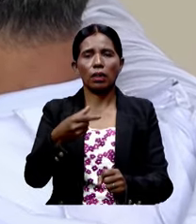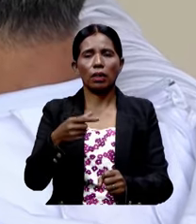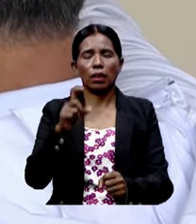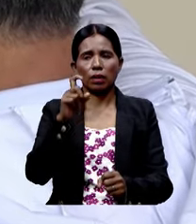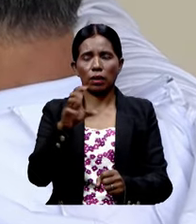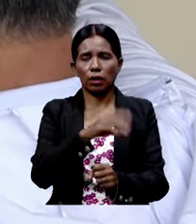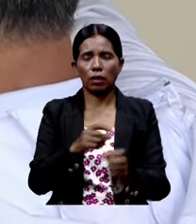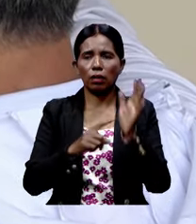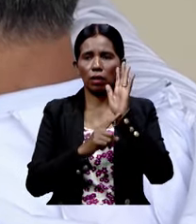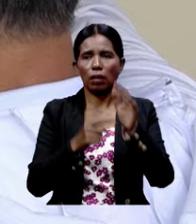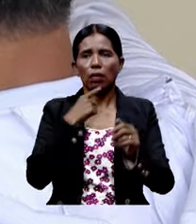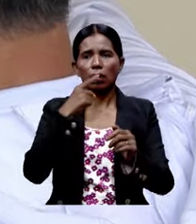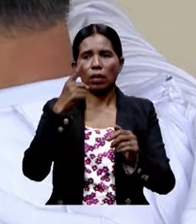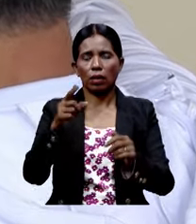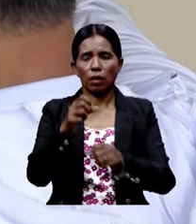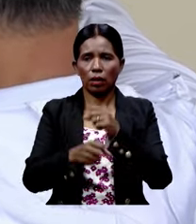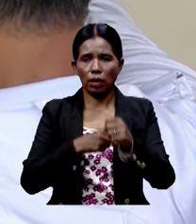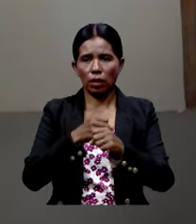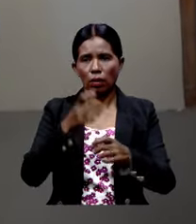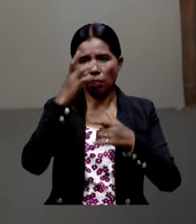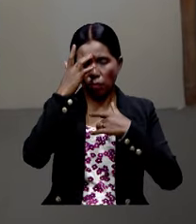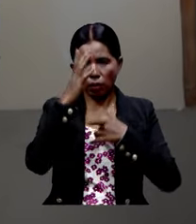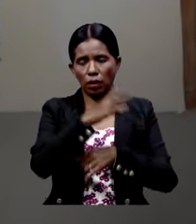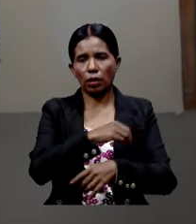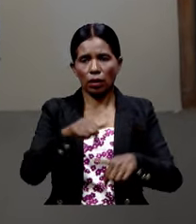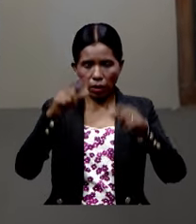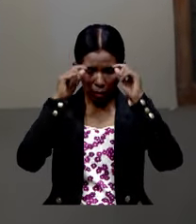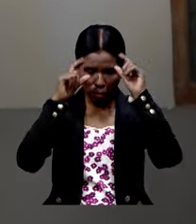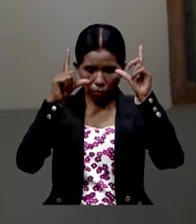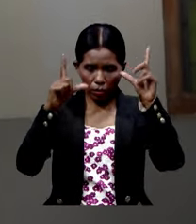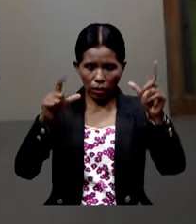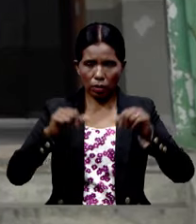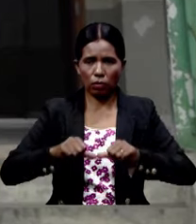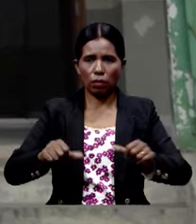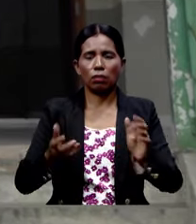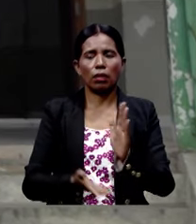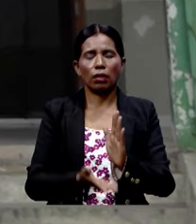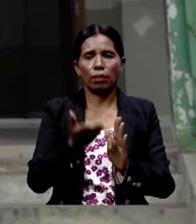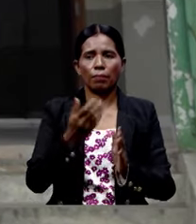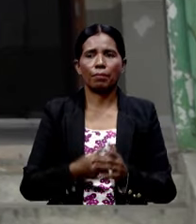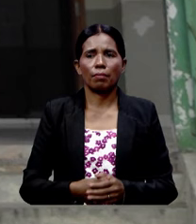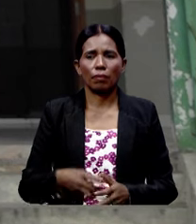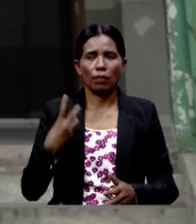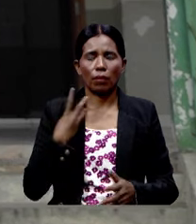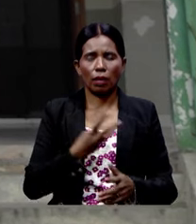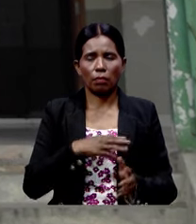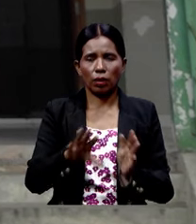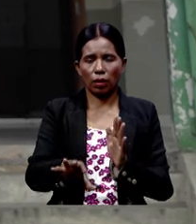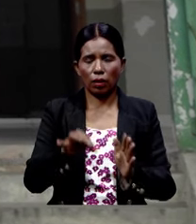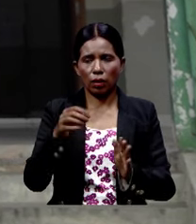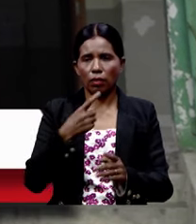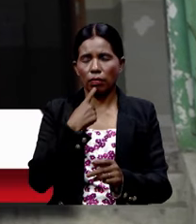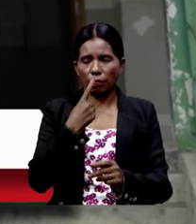se apoia refere, tambacada tina moras dengue e a Timor-Leste continua as. Firstly, identify